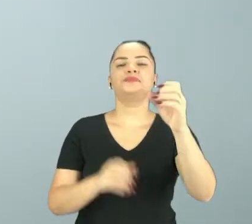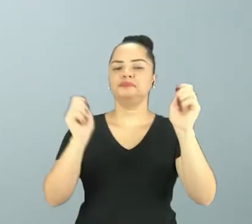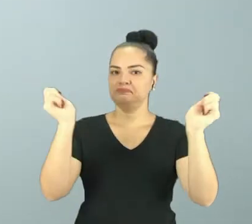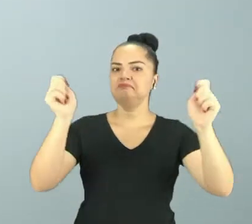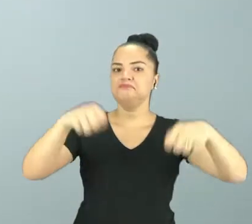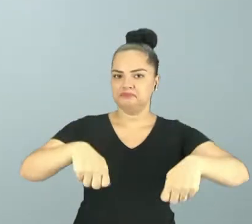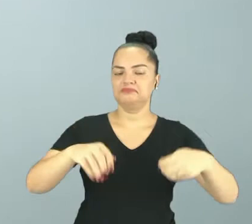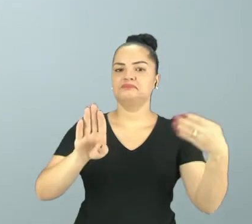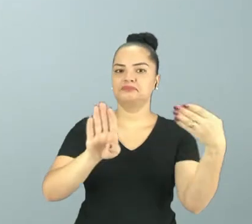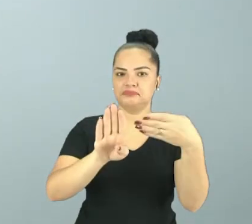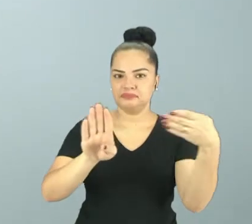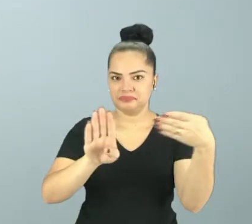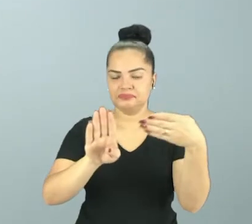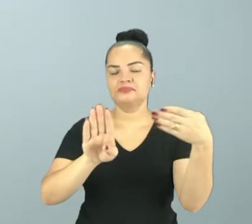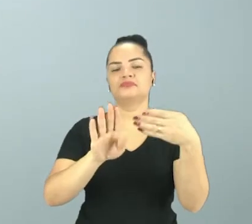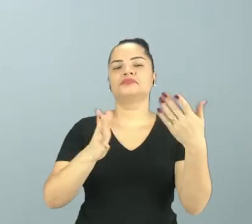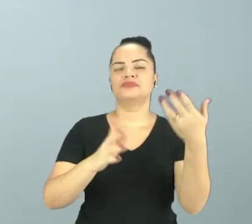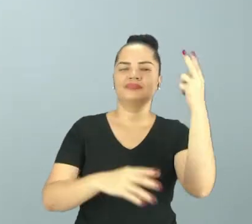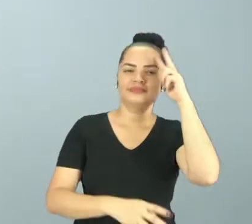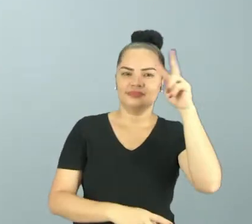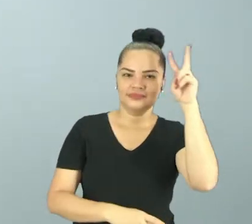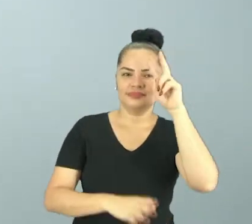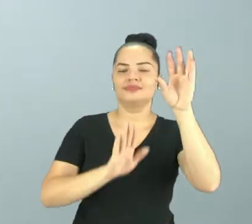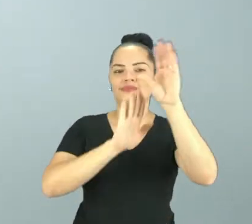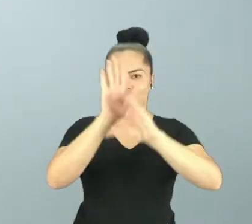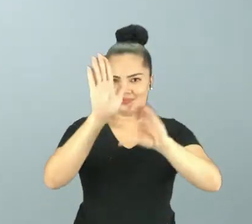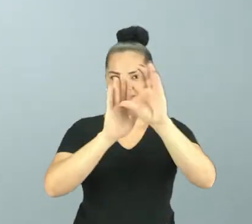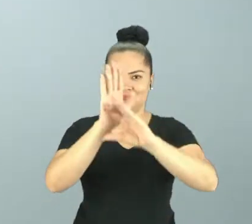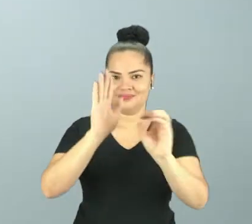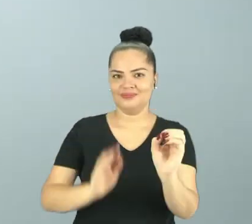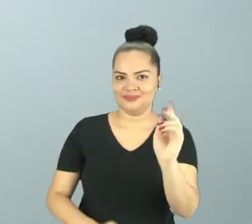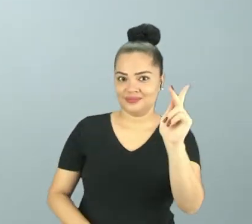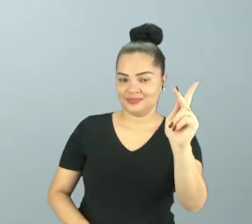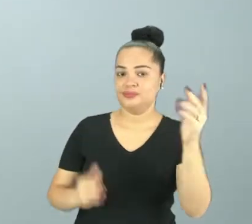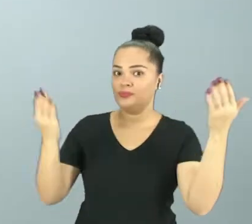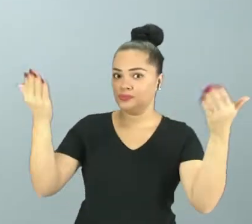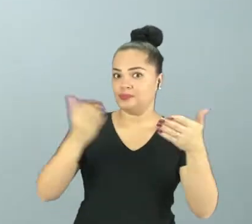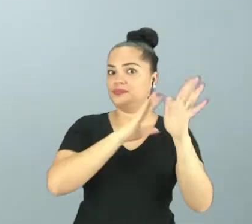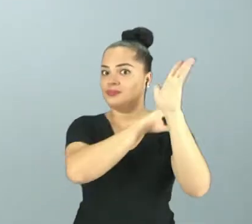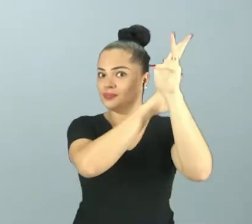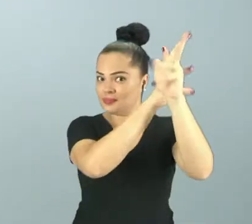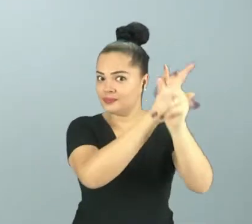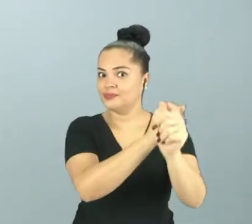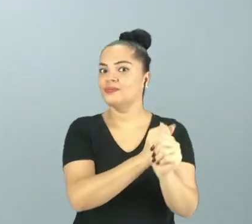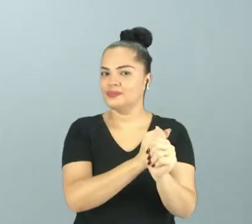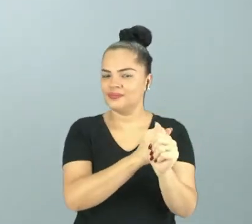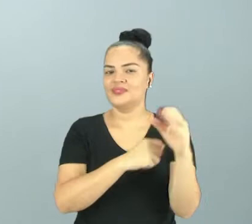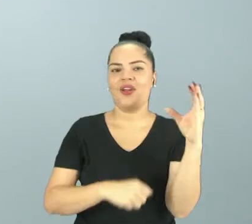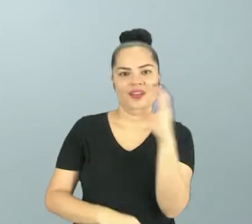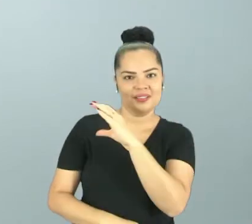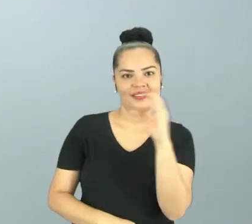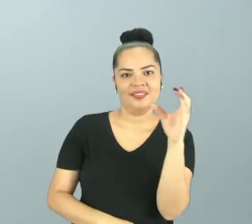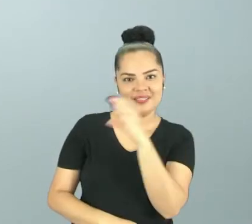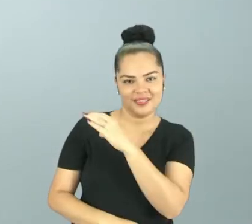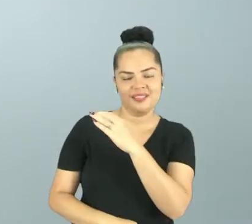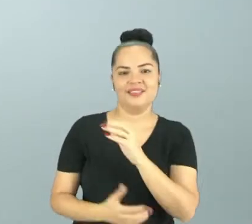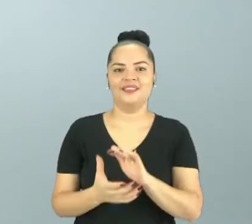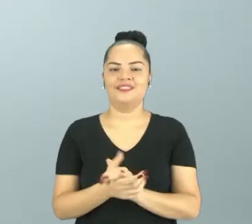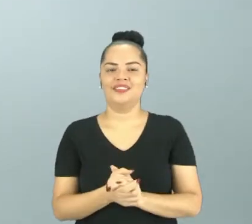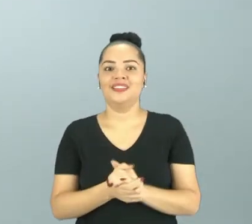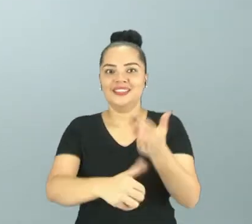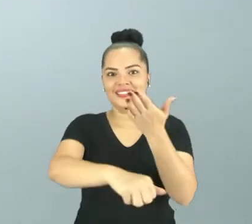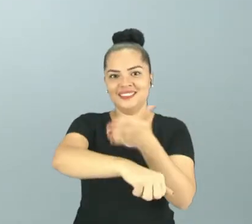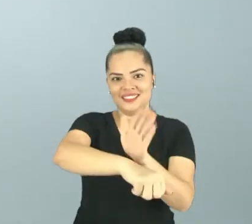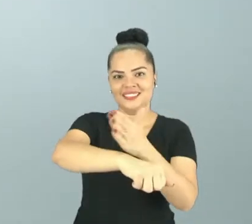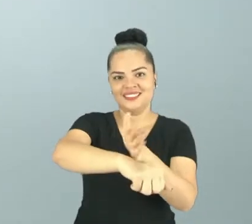quando quiserem e precisarem para relembrar desse conteúdo, ok? Como hoje a revisão vai ser assim mais breve. Vamos fazer um